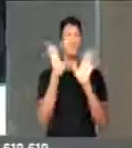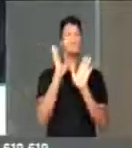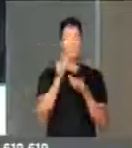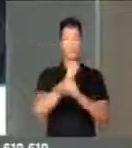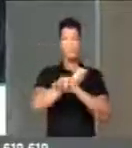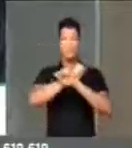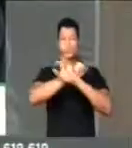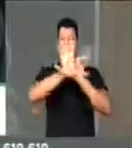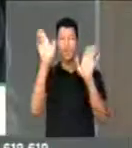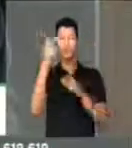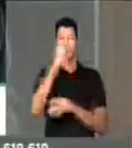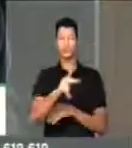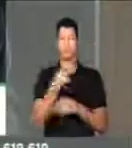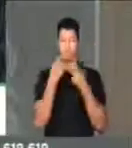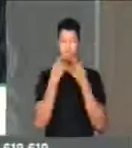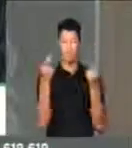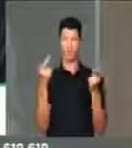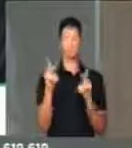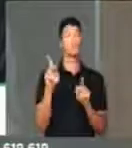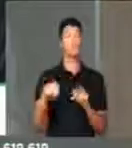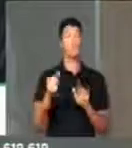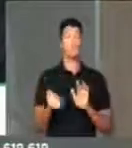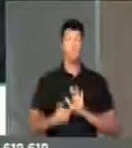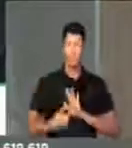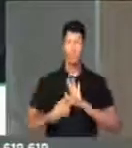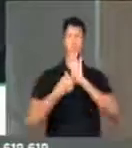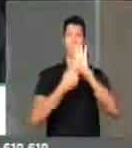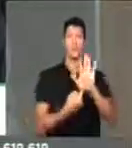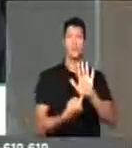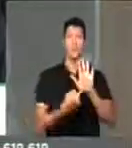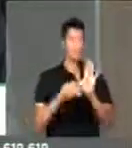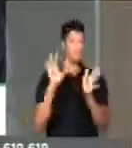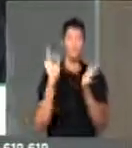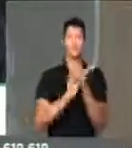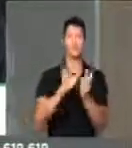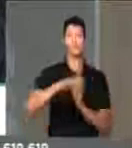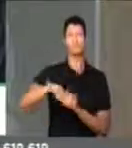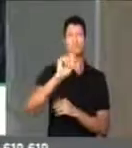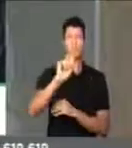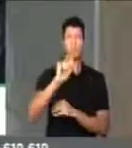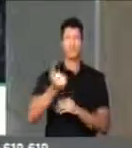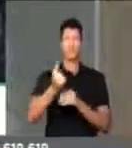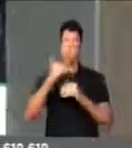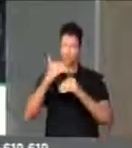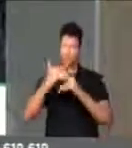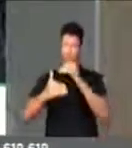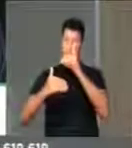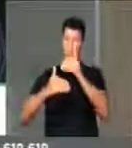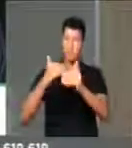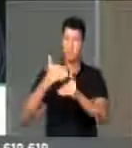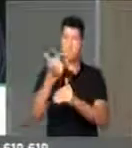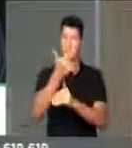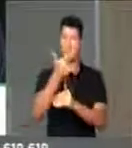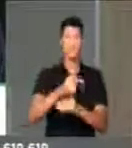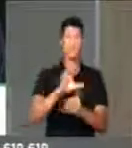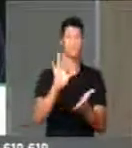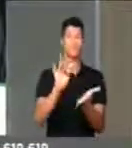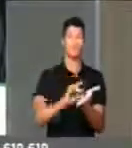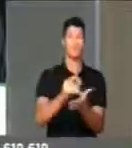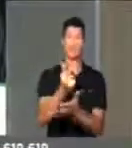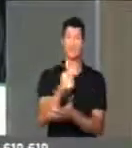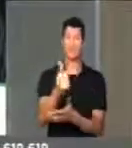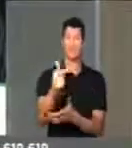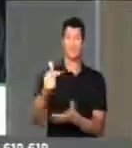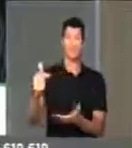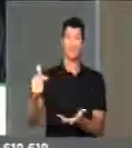muito clara nas suas afirmações. Demonstrou cabalmente que esse processo não tem